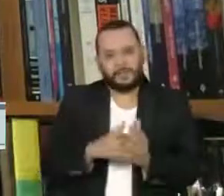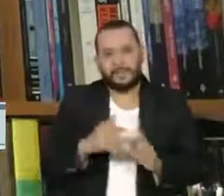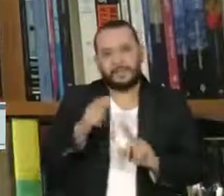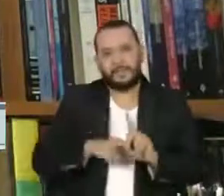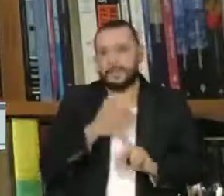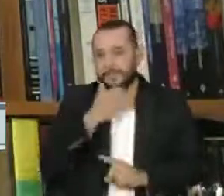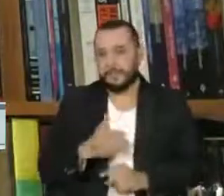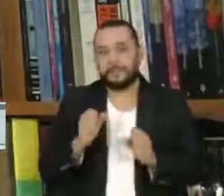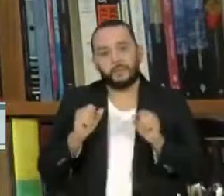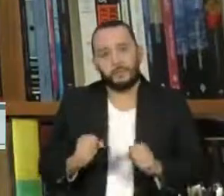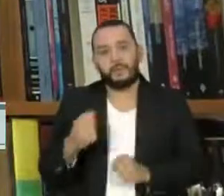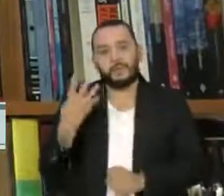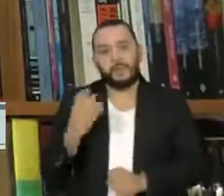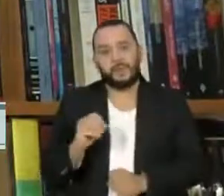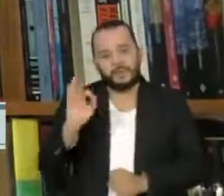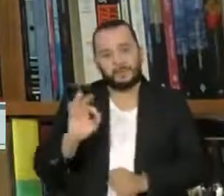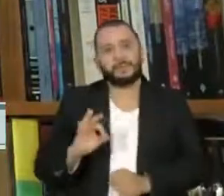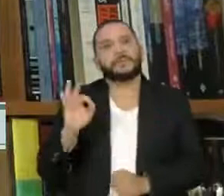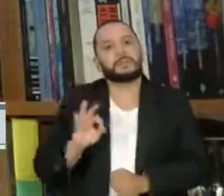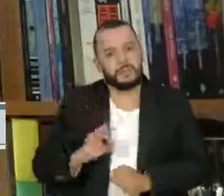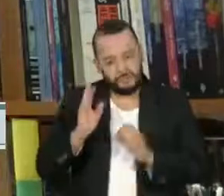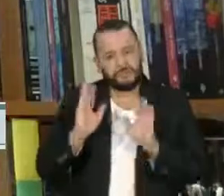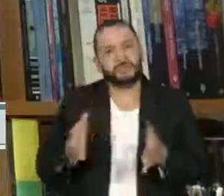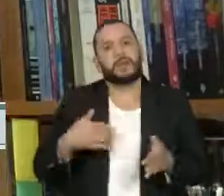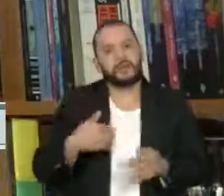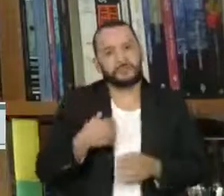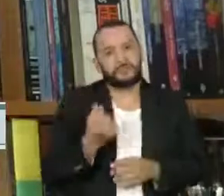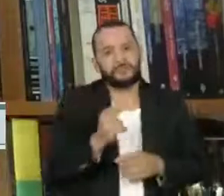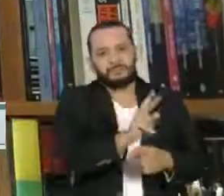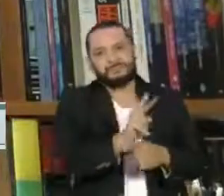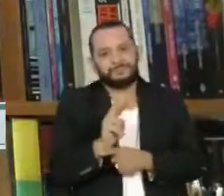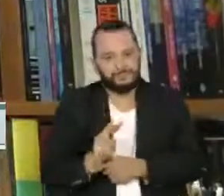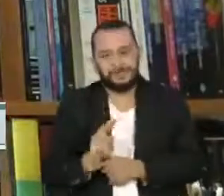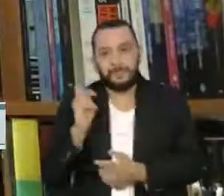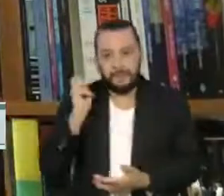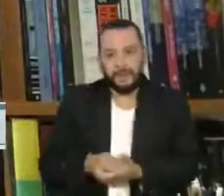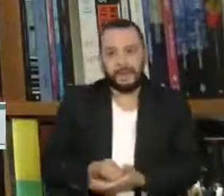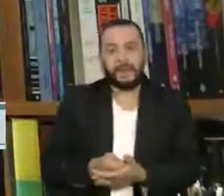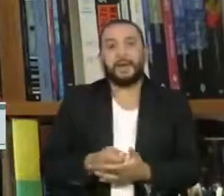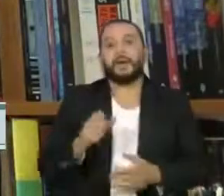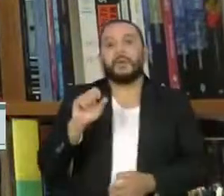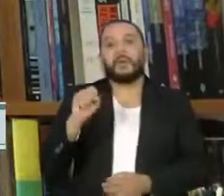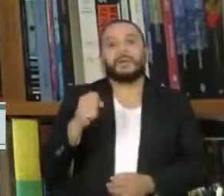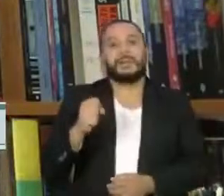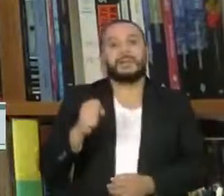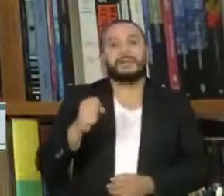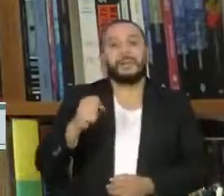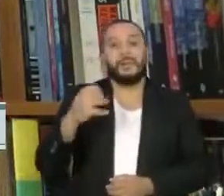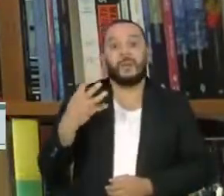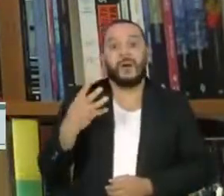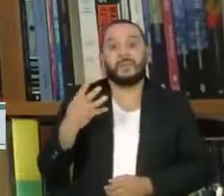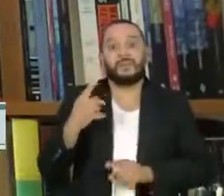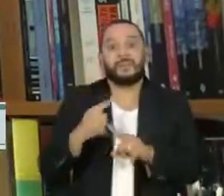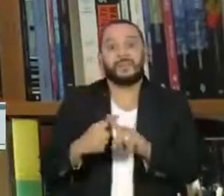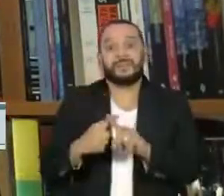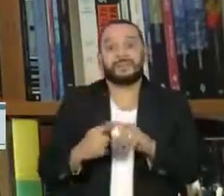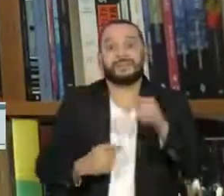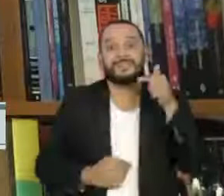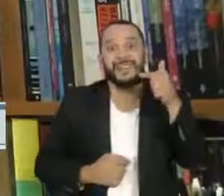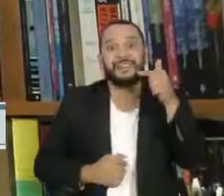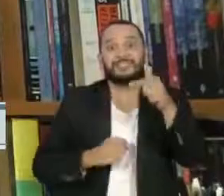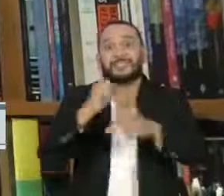contratar 40% da sua renda, comprometê-la e pagar em até 84 meses. Estamos falando de